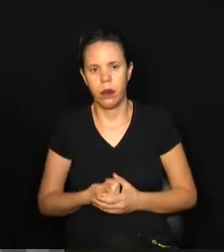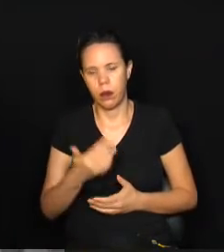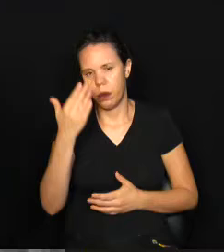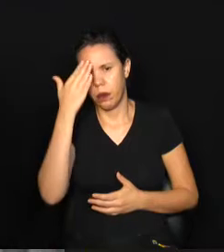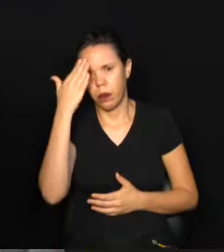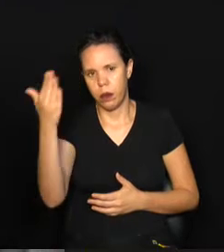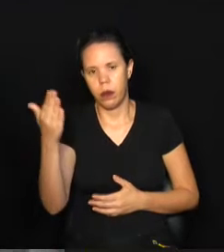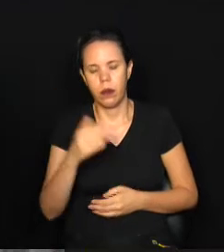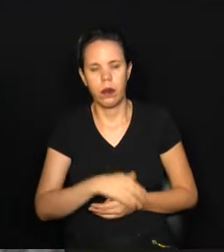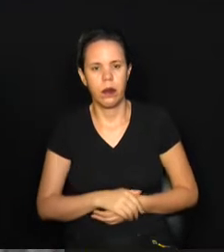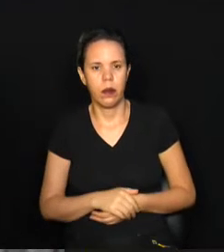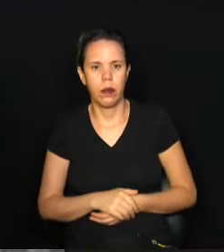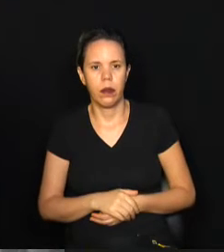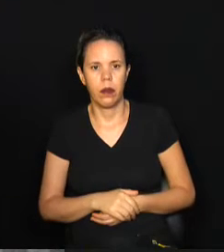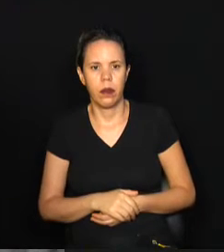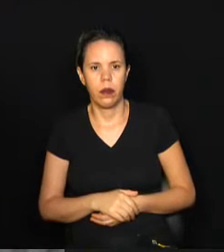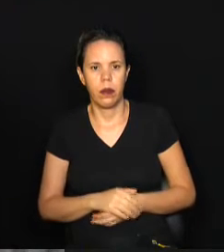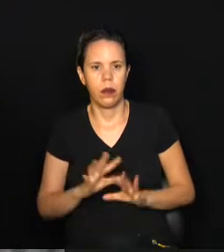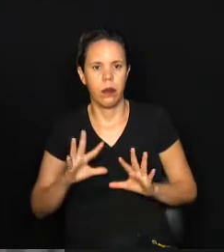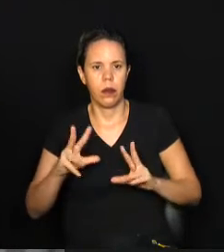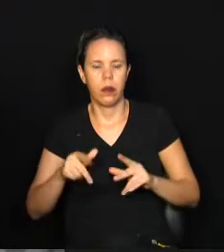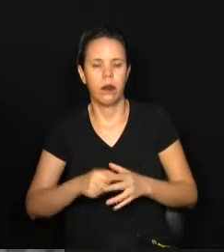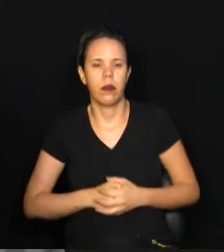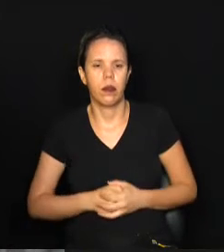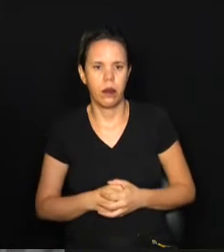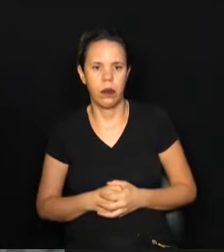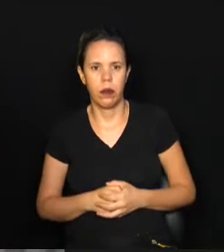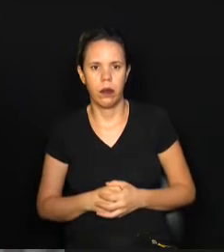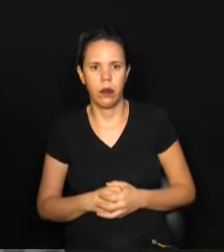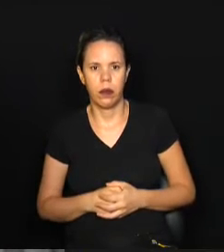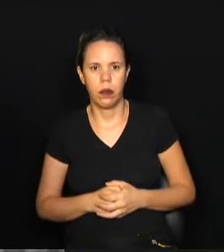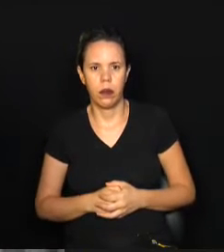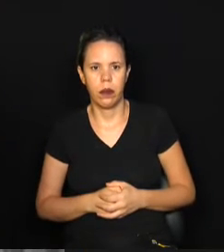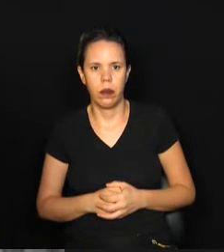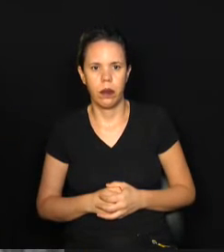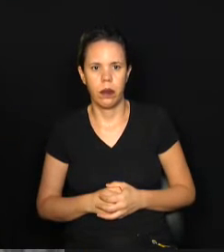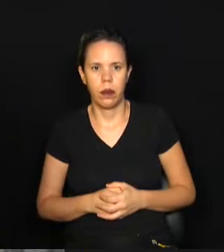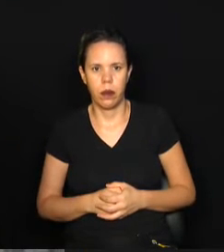agradeço a todos.